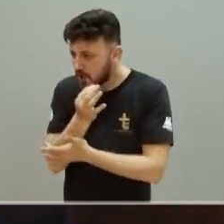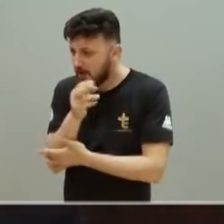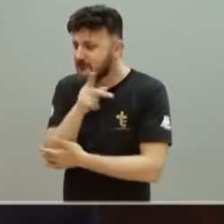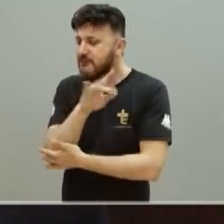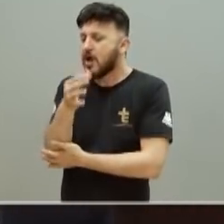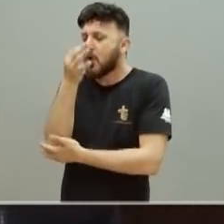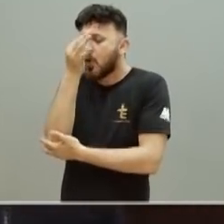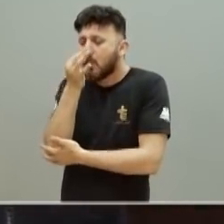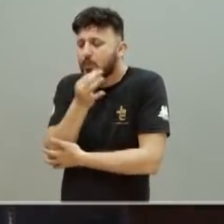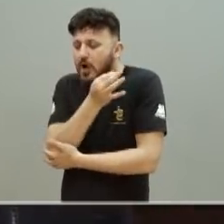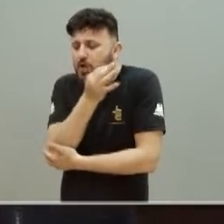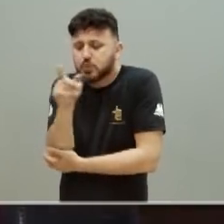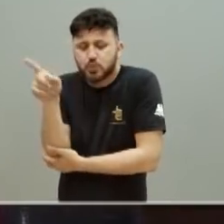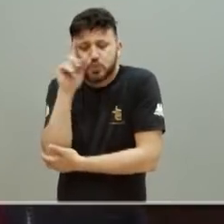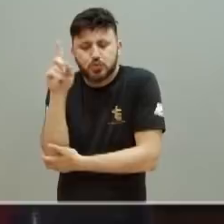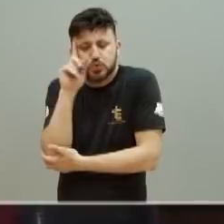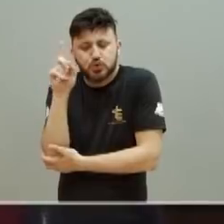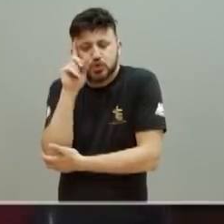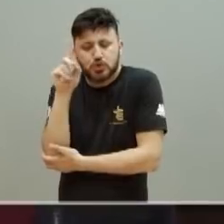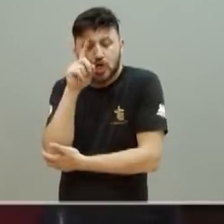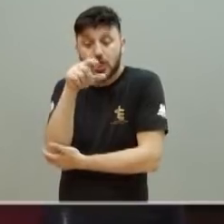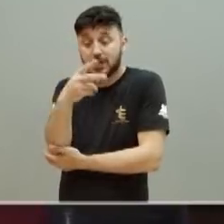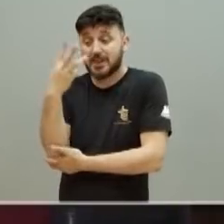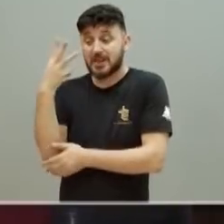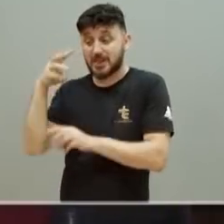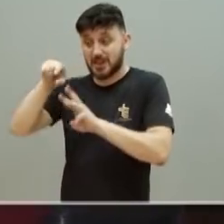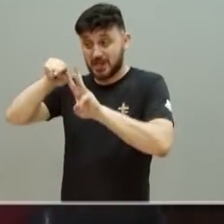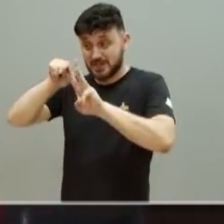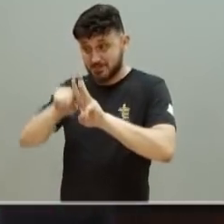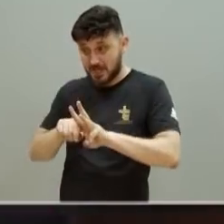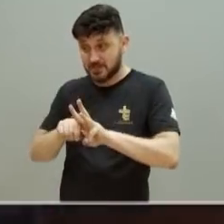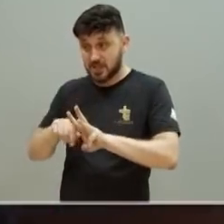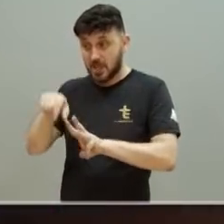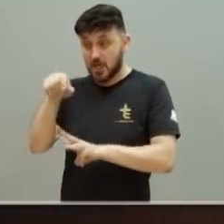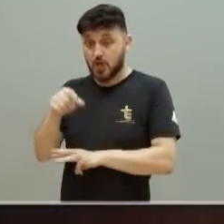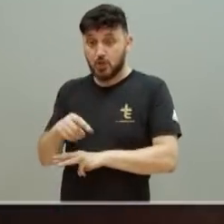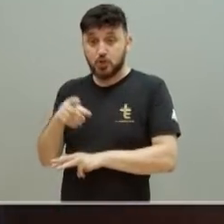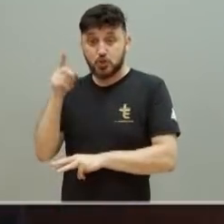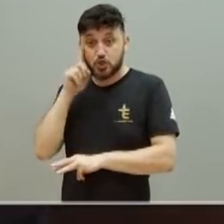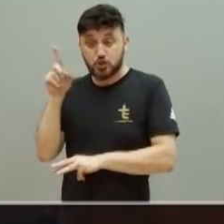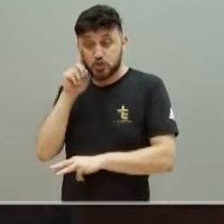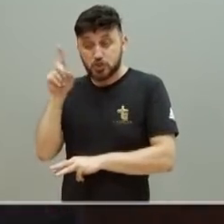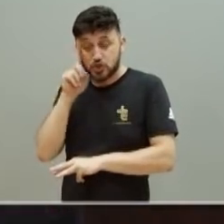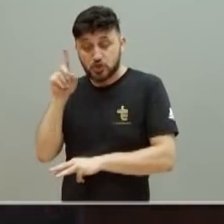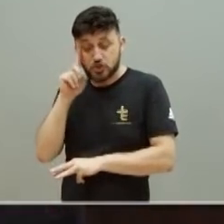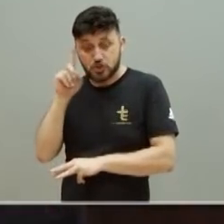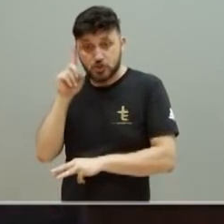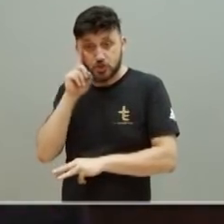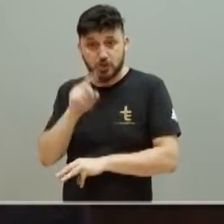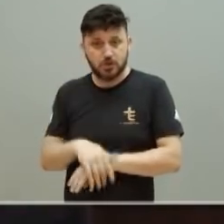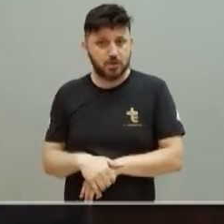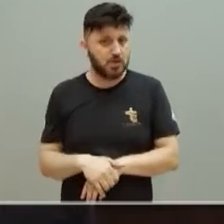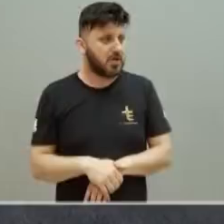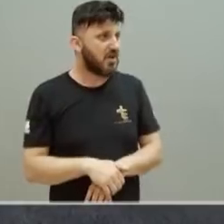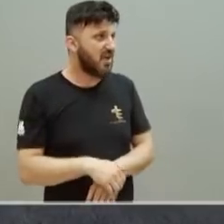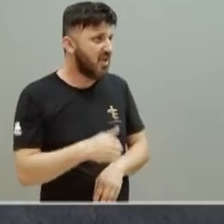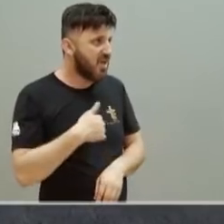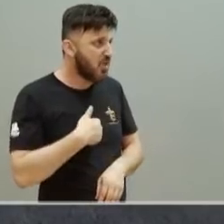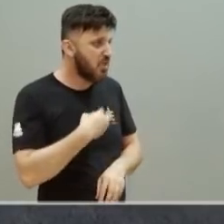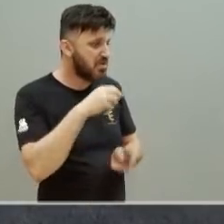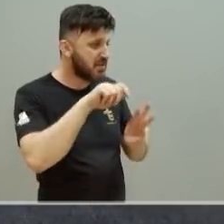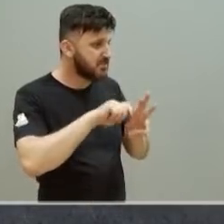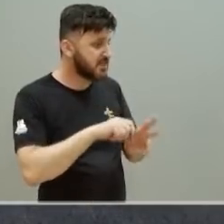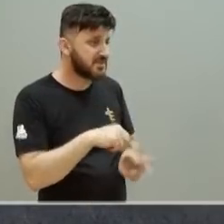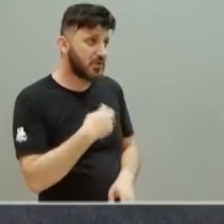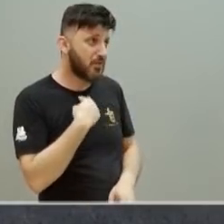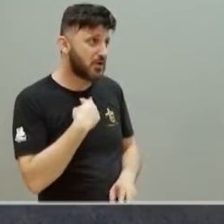comungar todos os dias, durante 90 dias, 90 comunhões todo dia. Ela vira para o irmão e fala assim: eu não tenho 90 dias, a minha